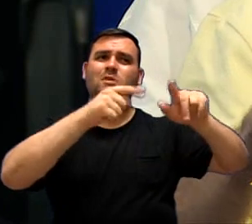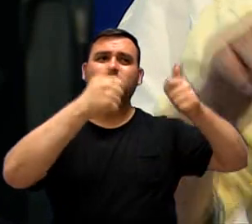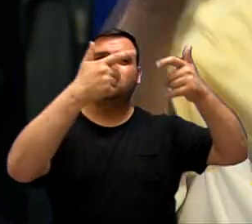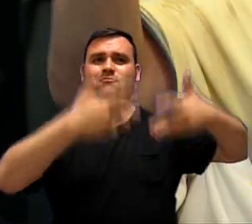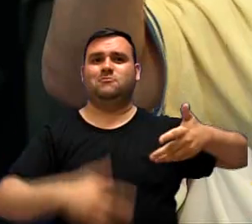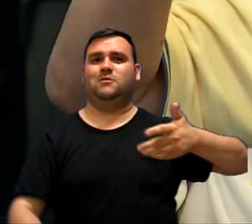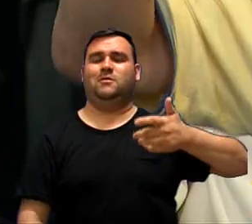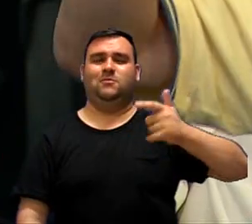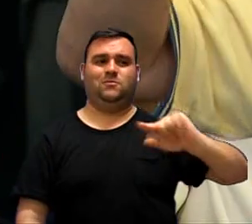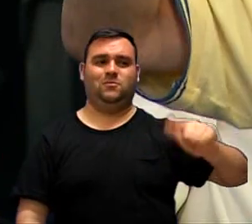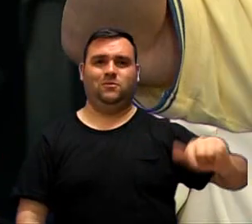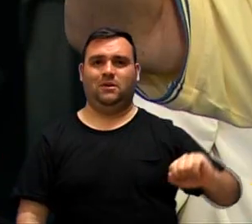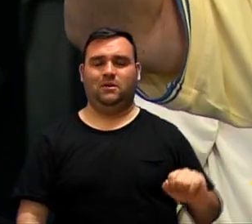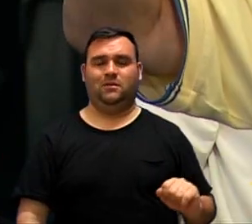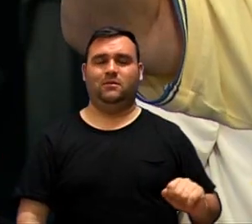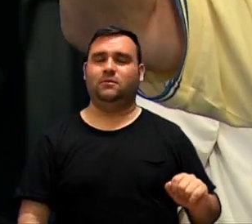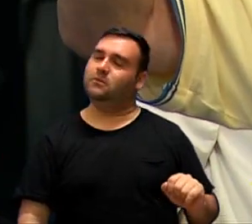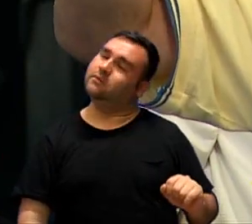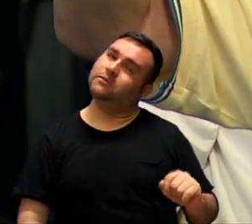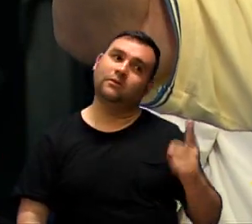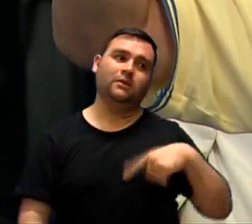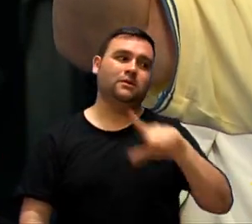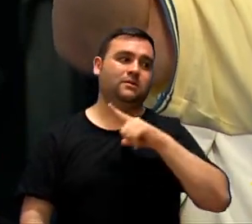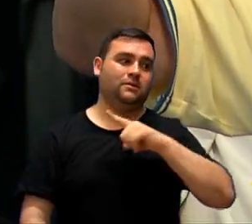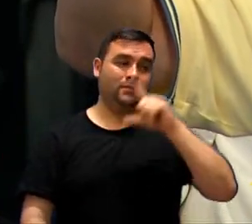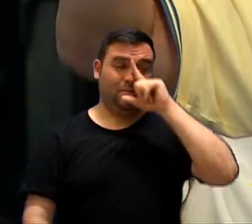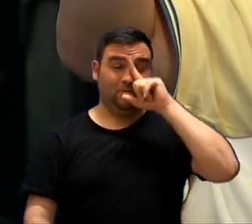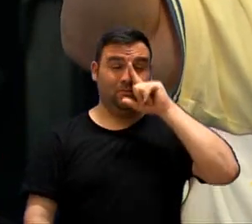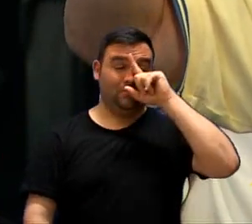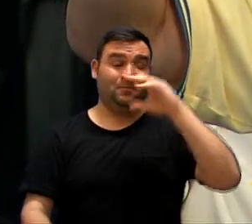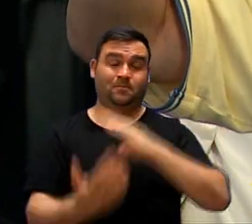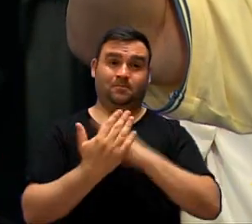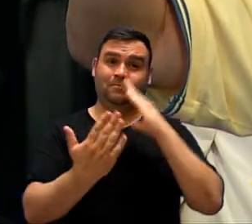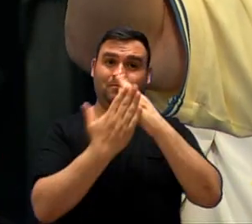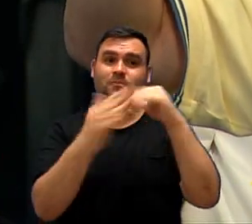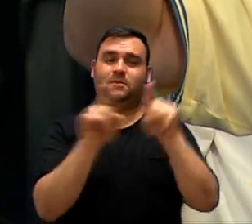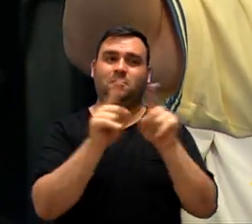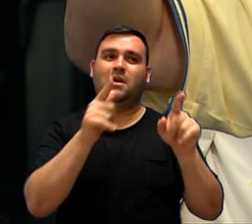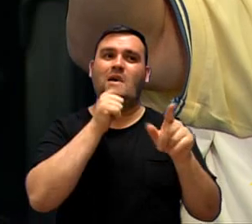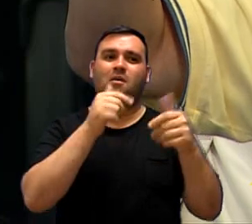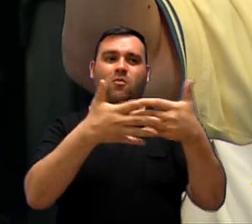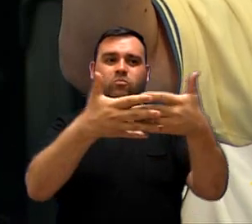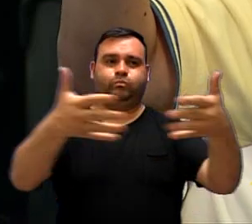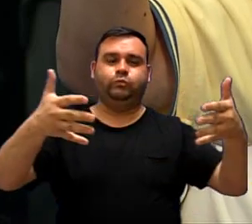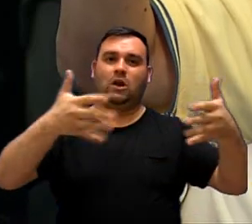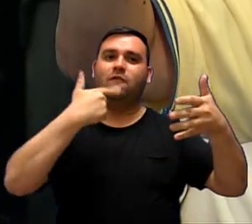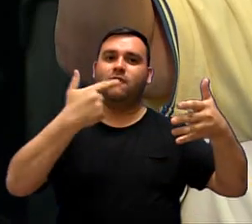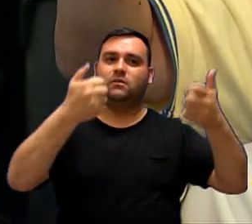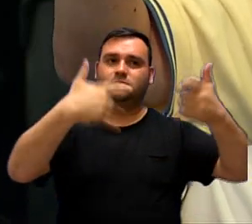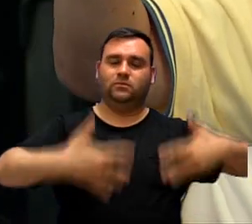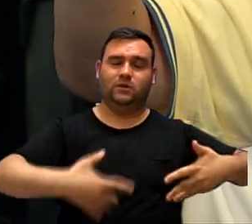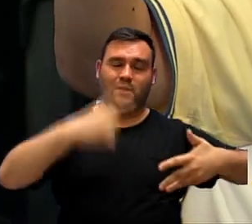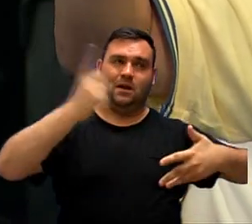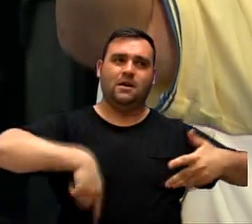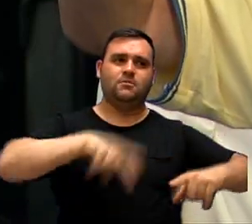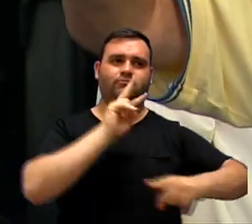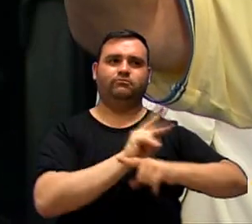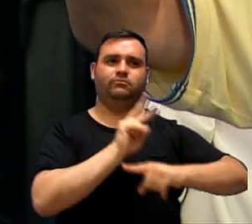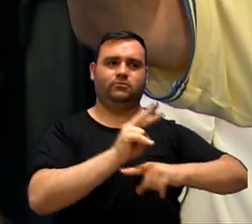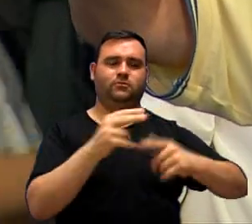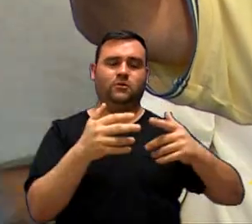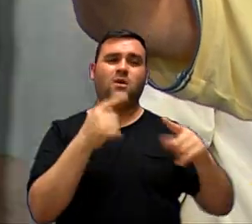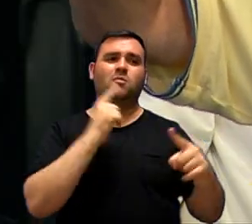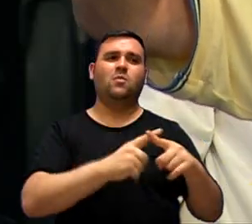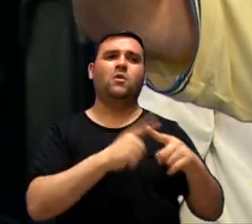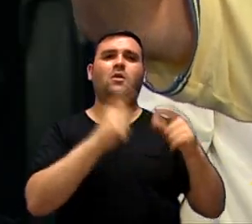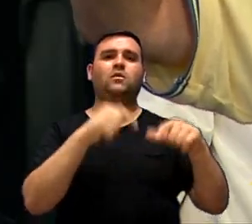fala. Nós estamos com risco alto, embora a represa seja segura, porque a empresa é séria, com